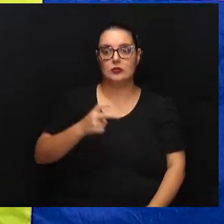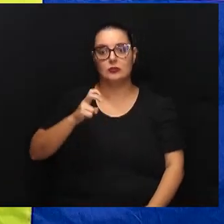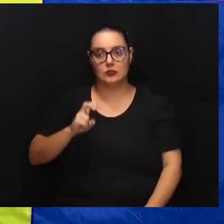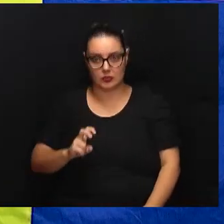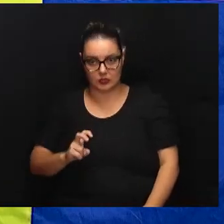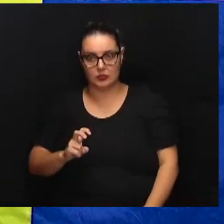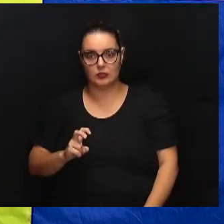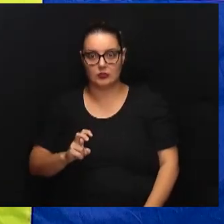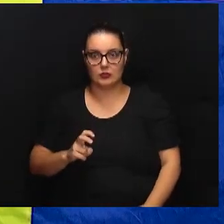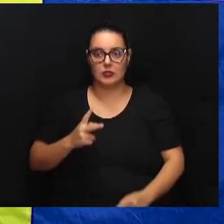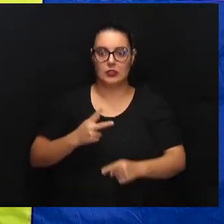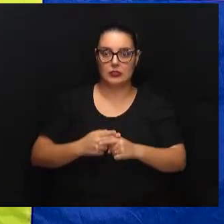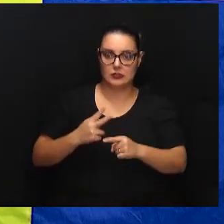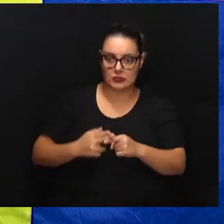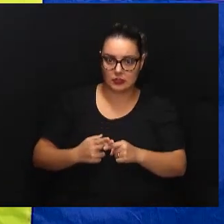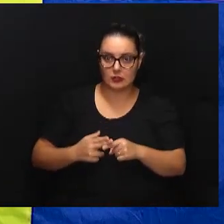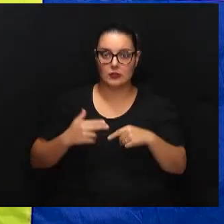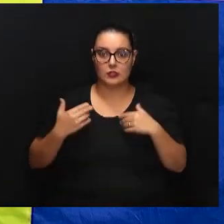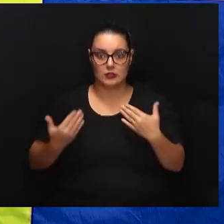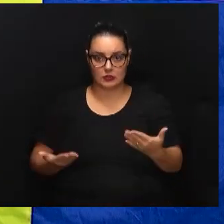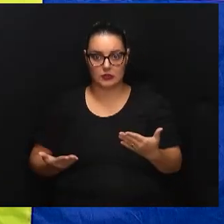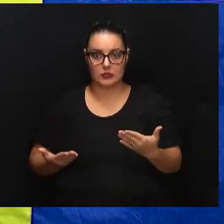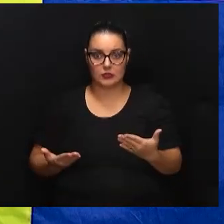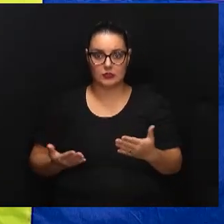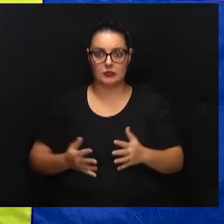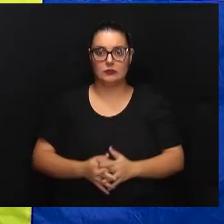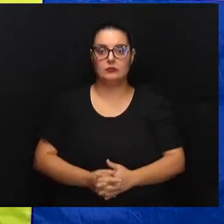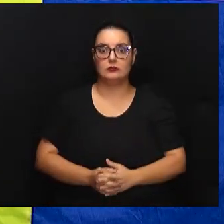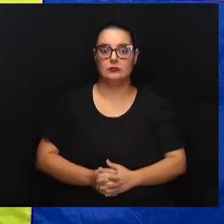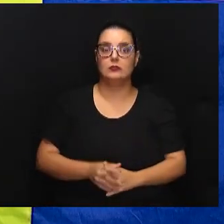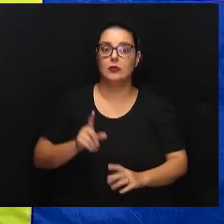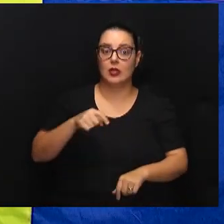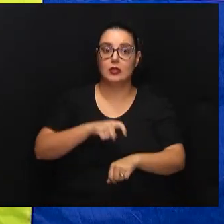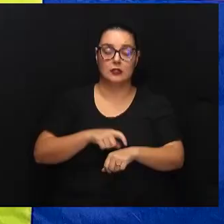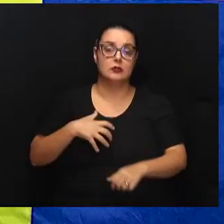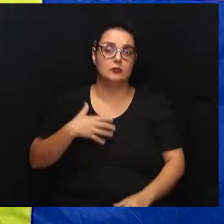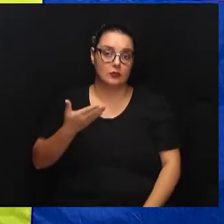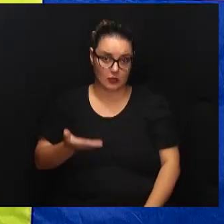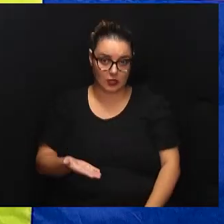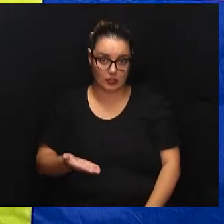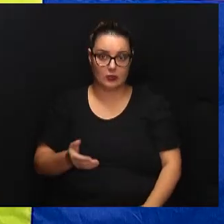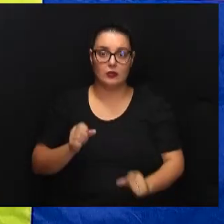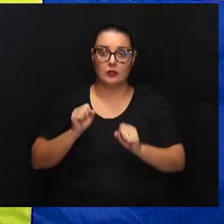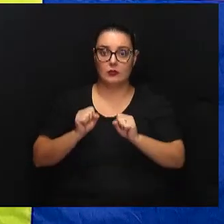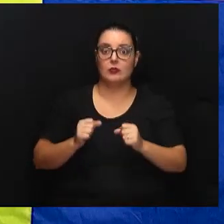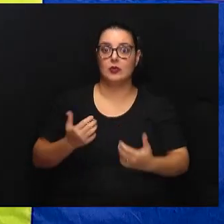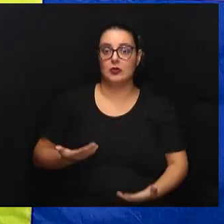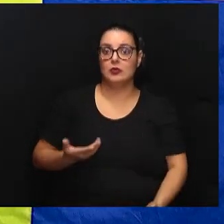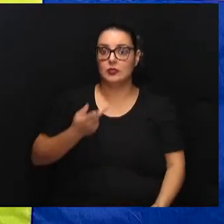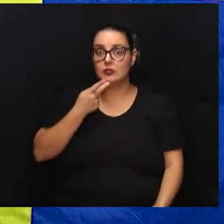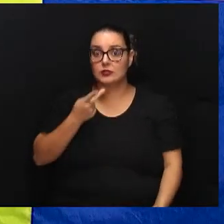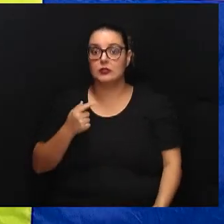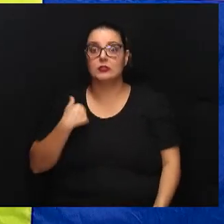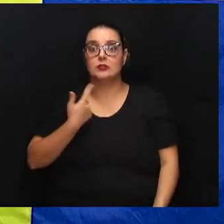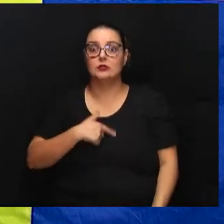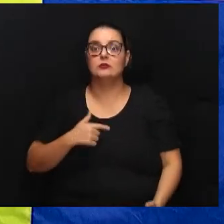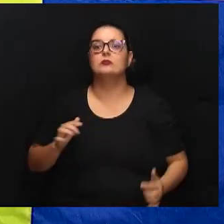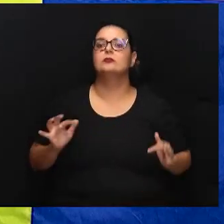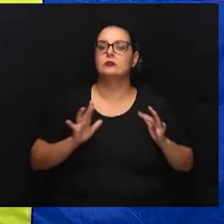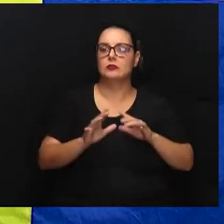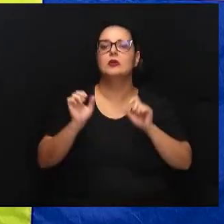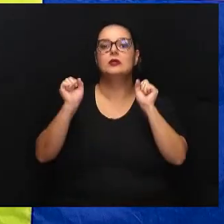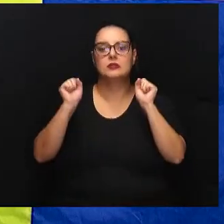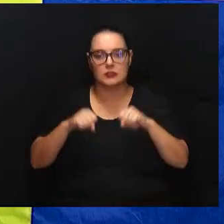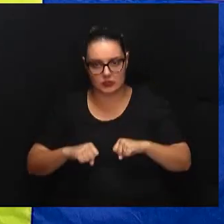Então, é esse momento que a gente quer poder dizer que nós vamos para a rua, sim, seremos resistência, sim, que